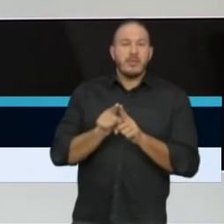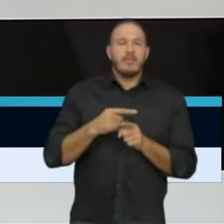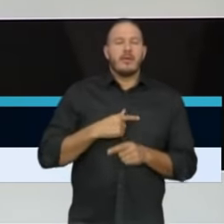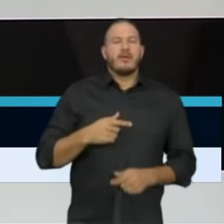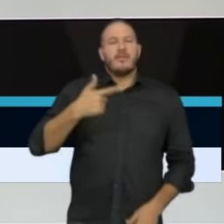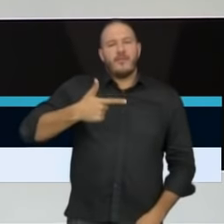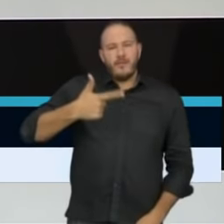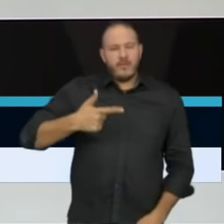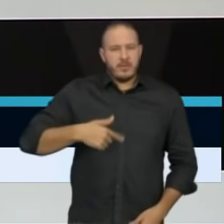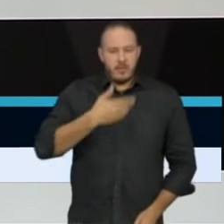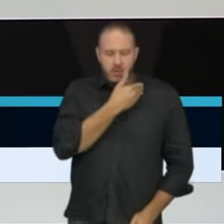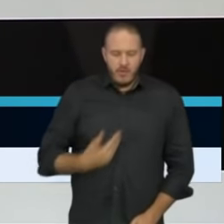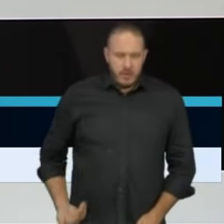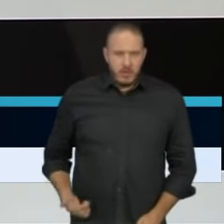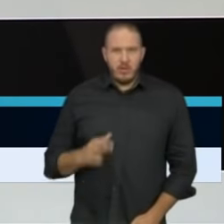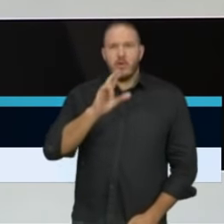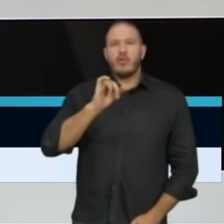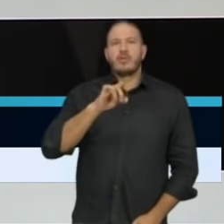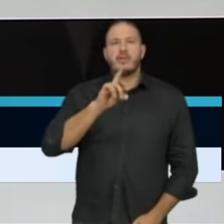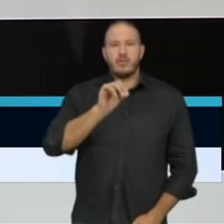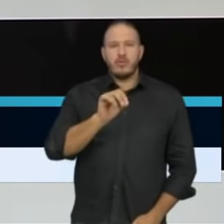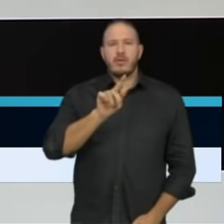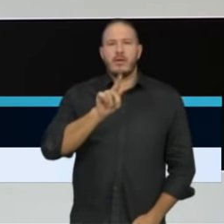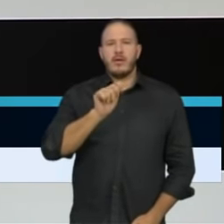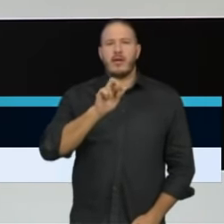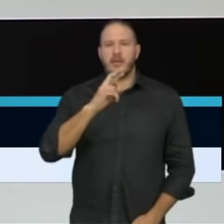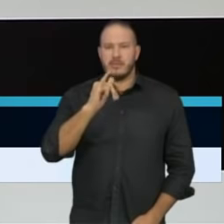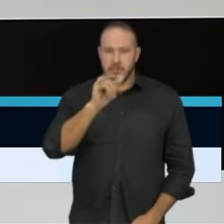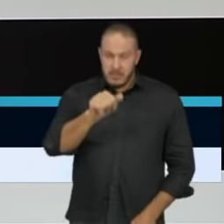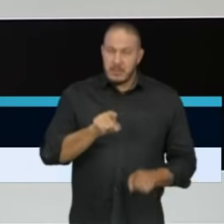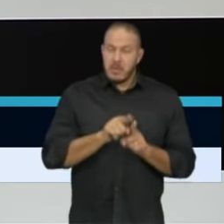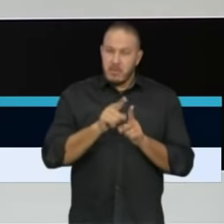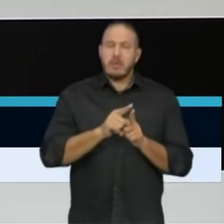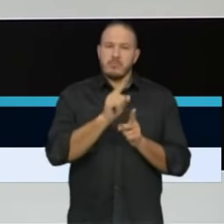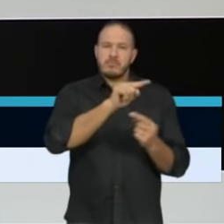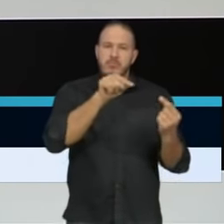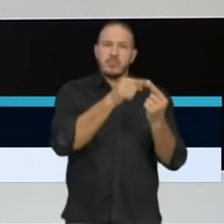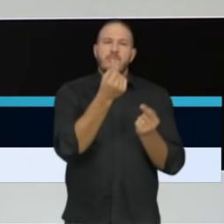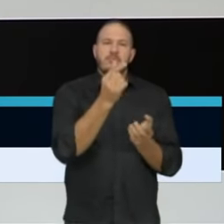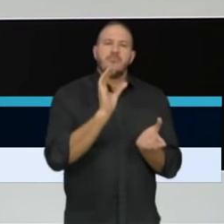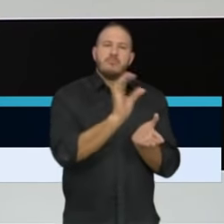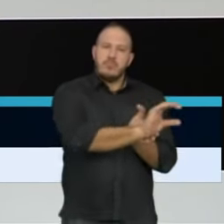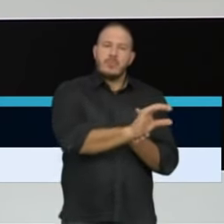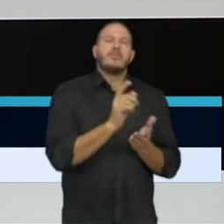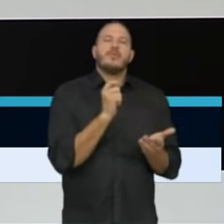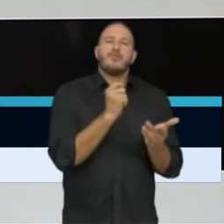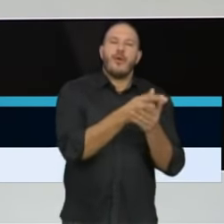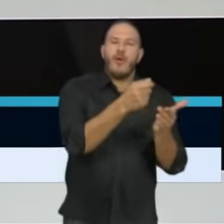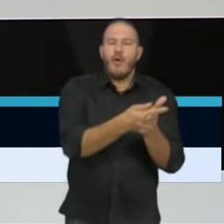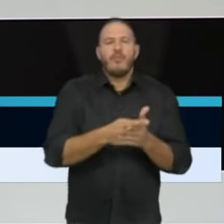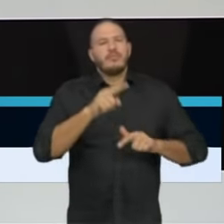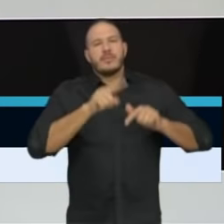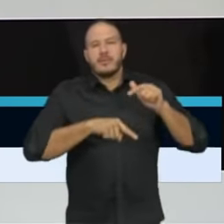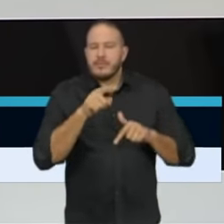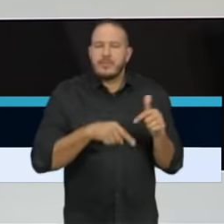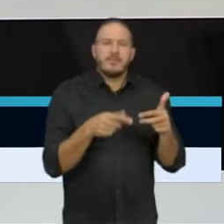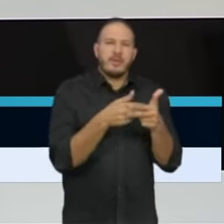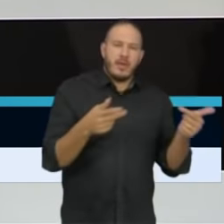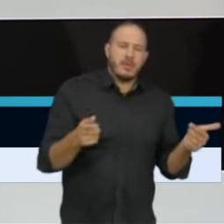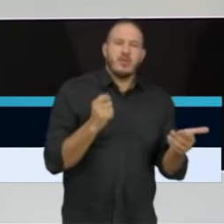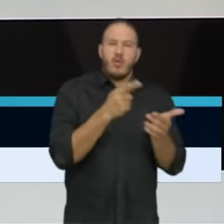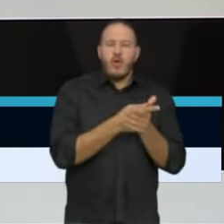secretário de governo Rodrigo Garcia, para os procedimentos necessários para a destinação deste recurso, para a compra de equipamentos, para a compra